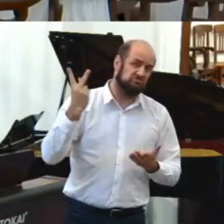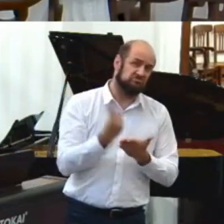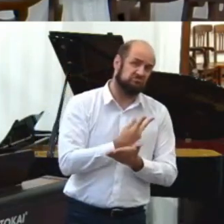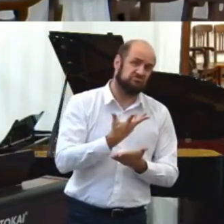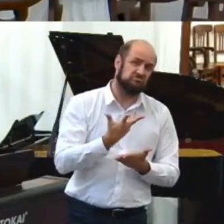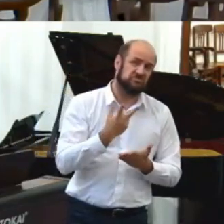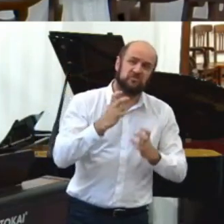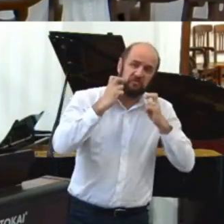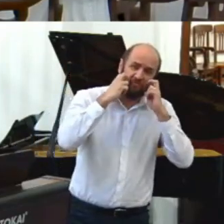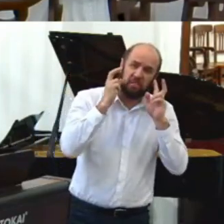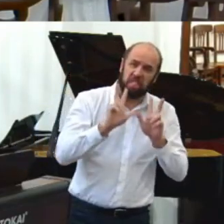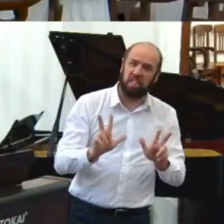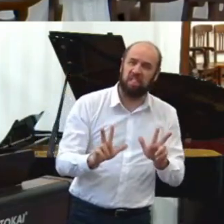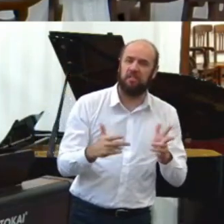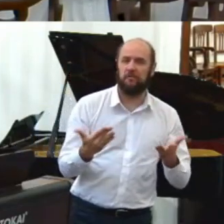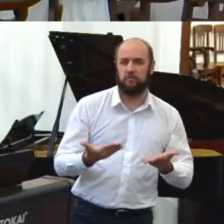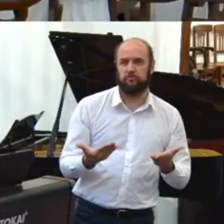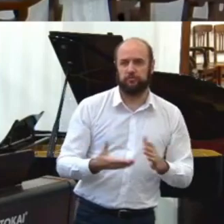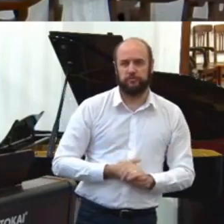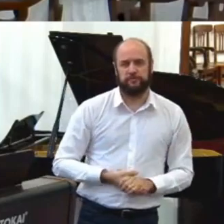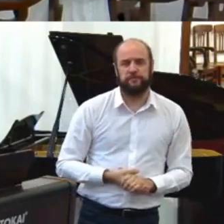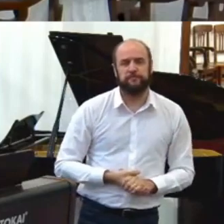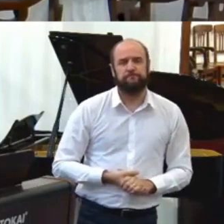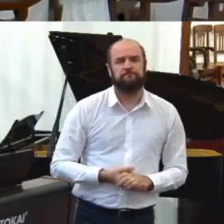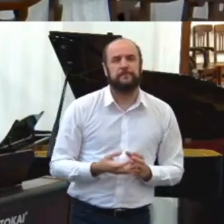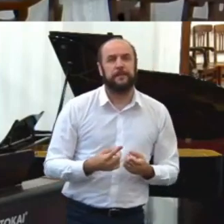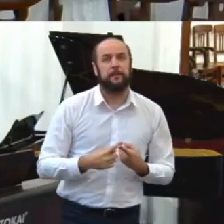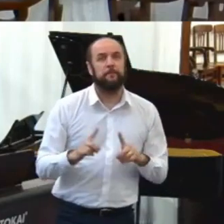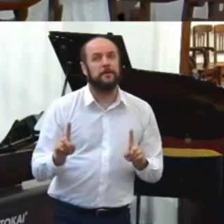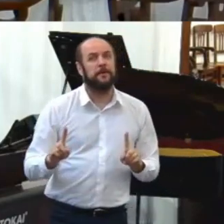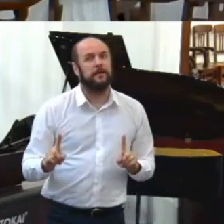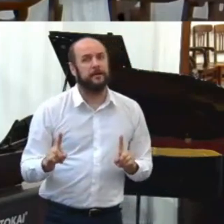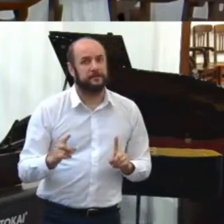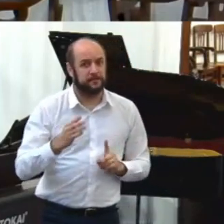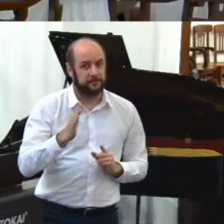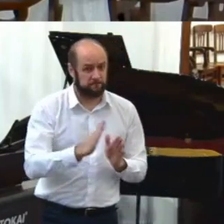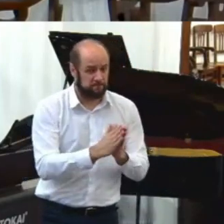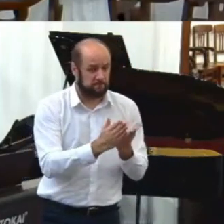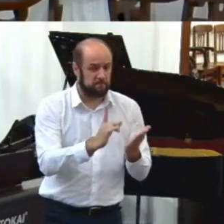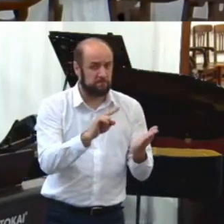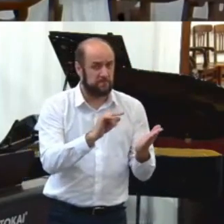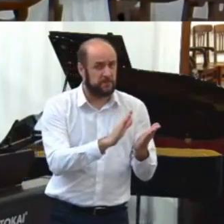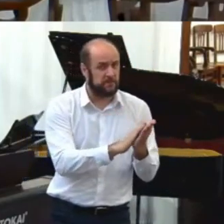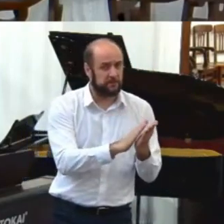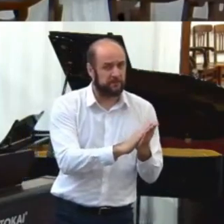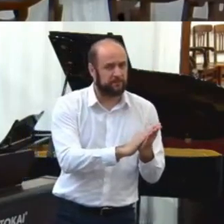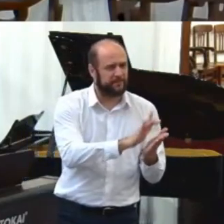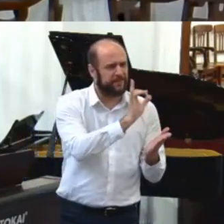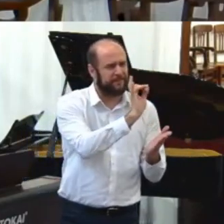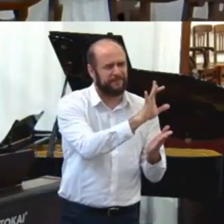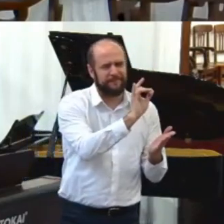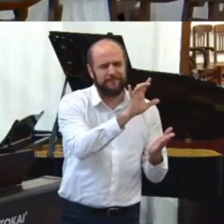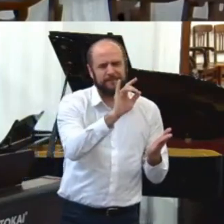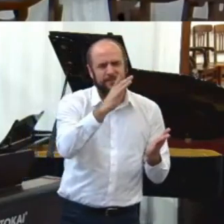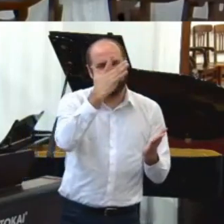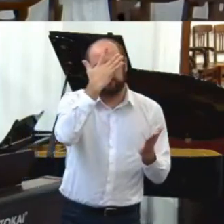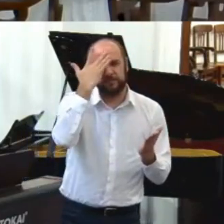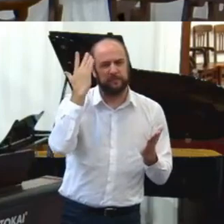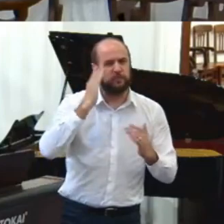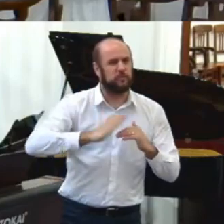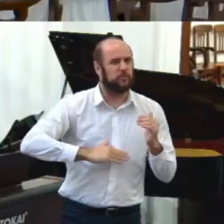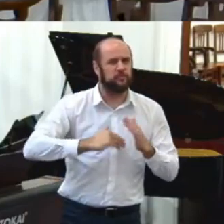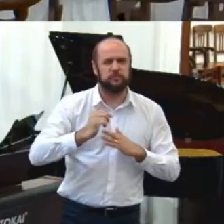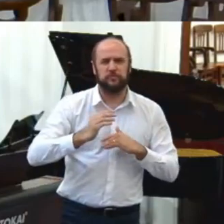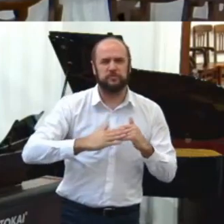muitas vezes os envergonham no presente. Mas, à luz da palavra de Deus, cada um de nós é a construção